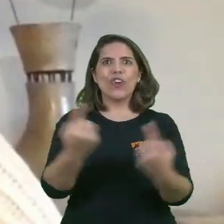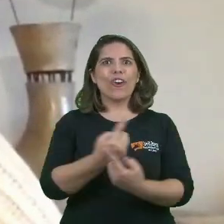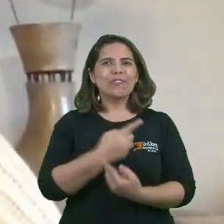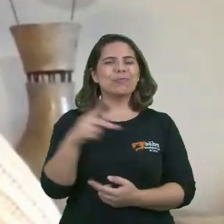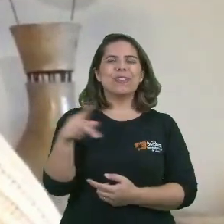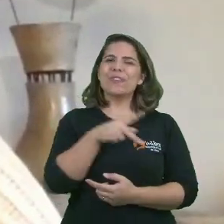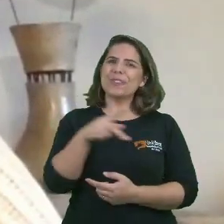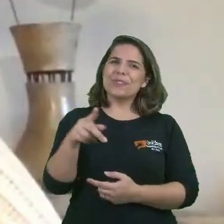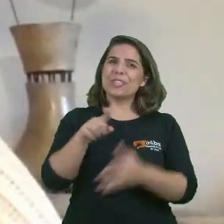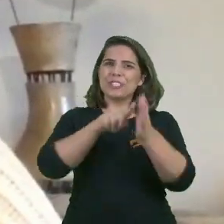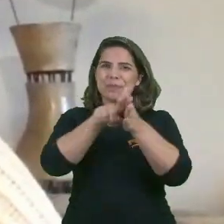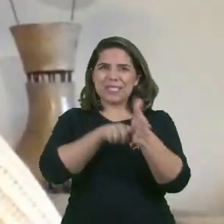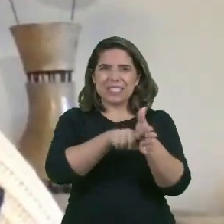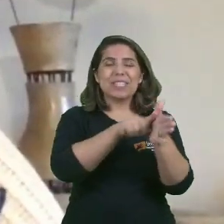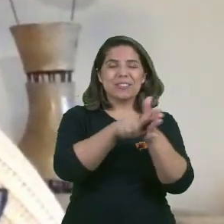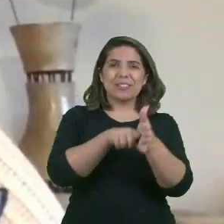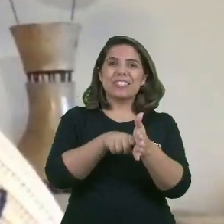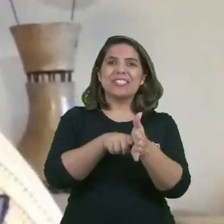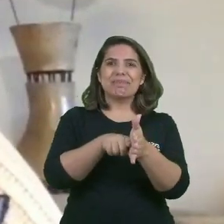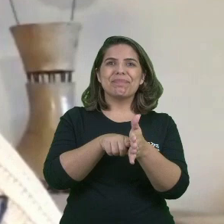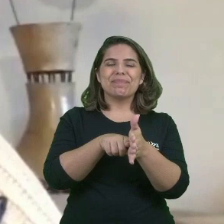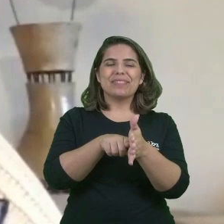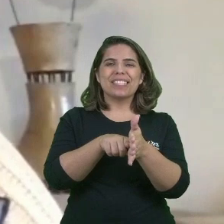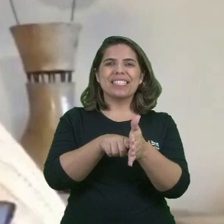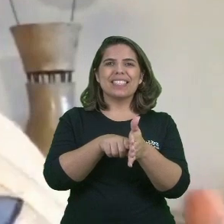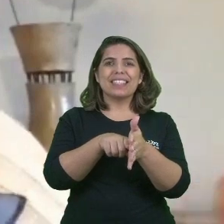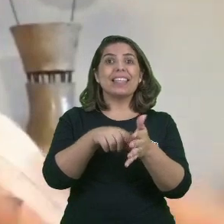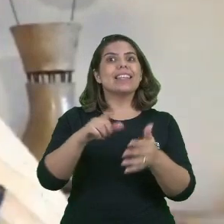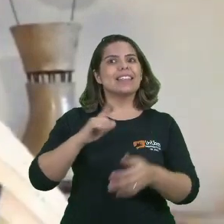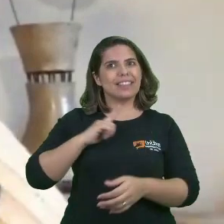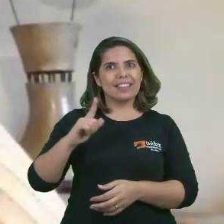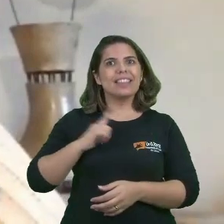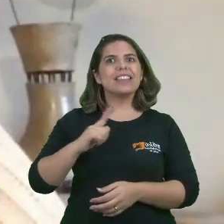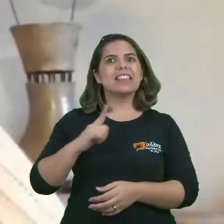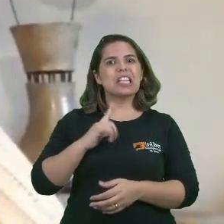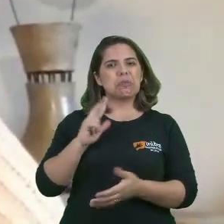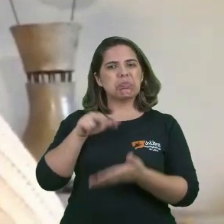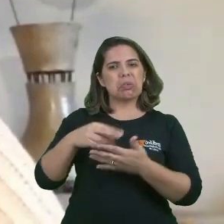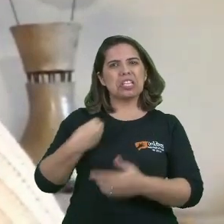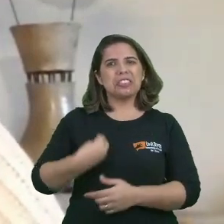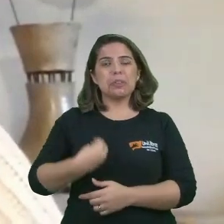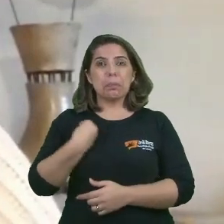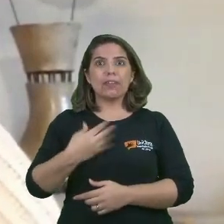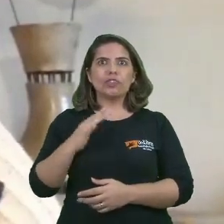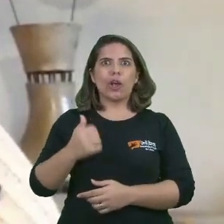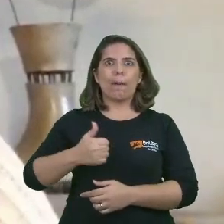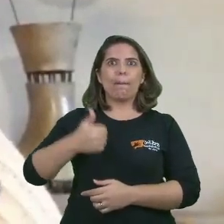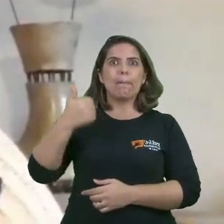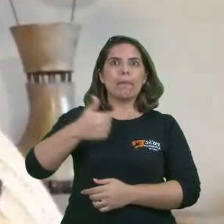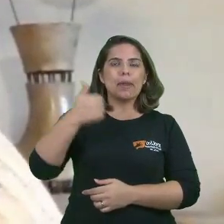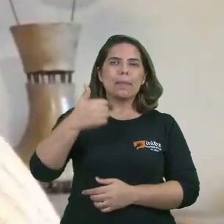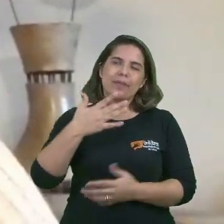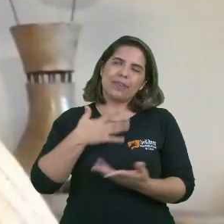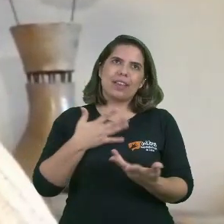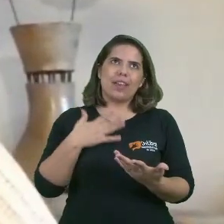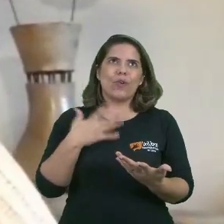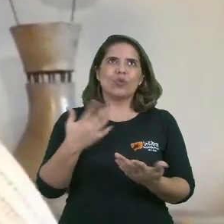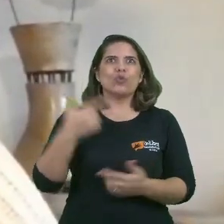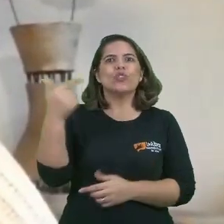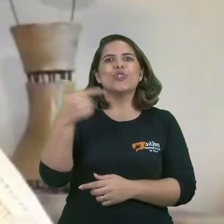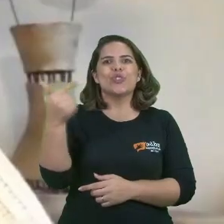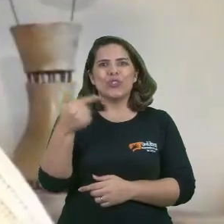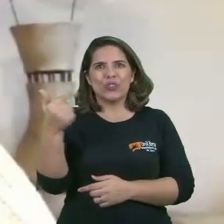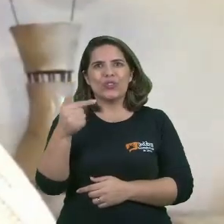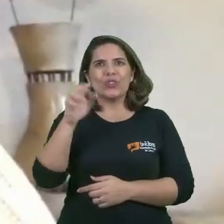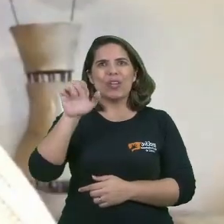nós professores e pesquisadores que temos tido participação desde o primeiro ou no meu caso desde o